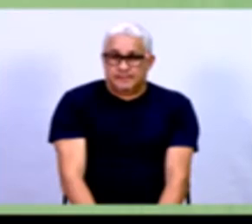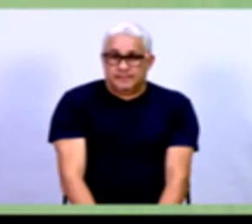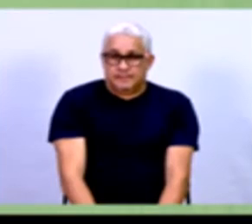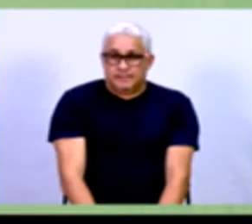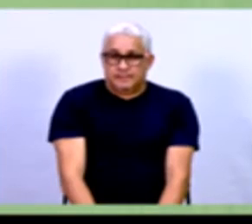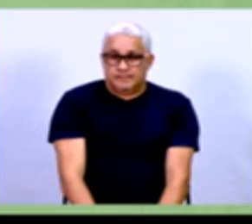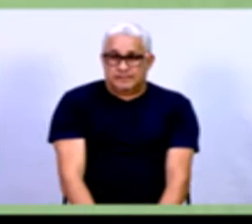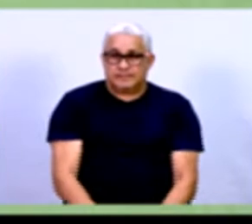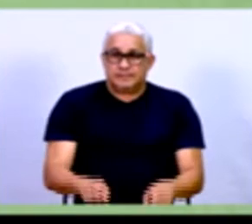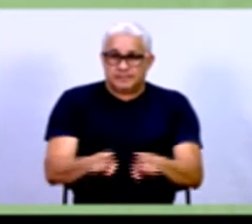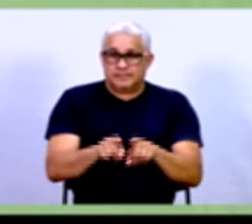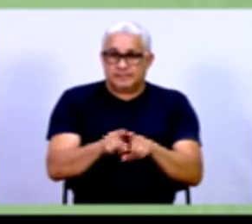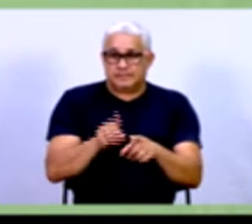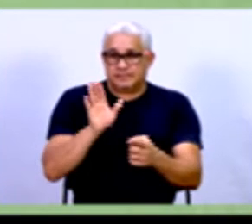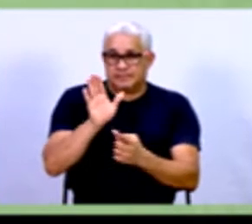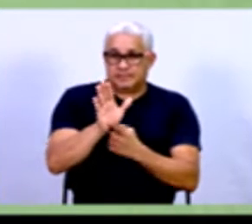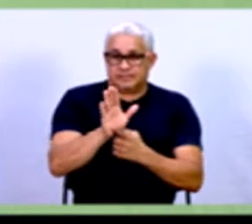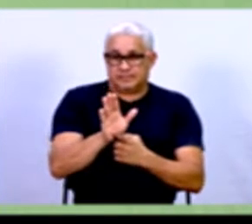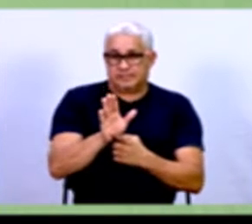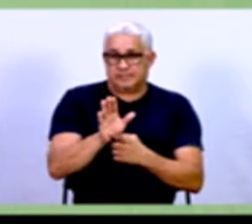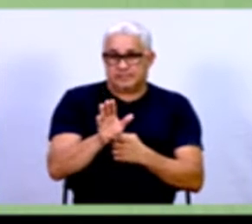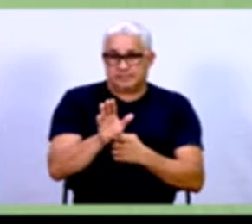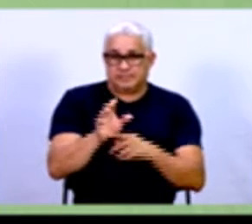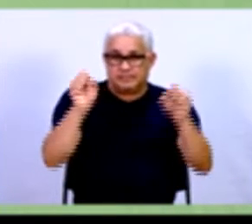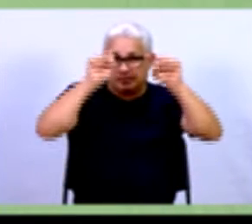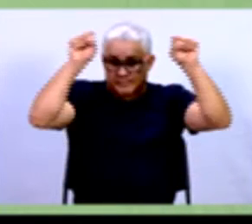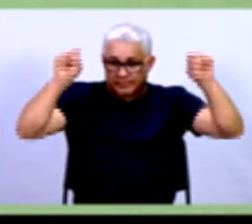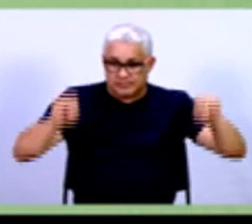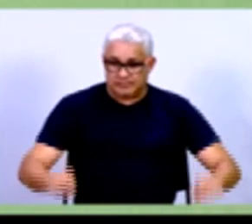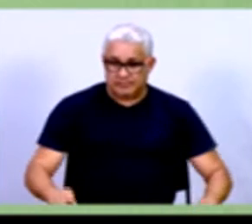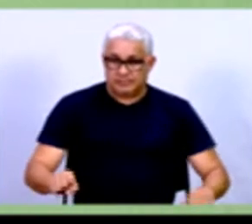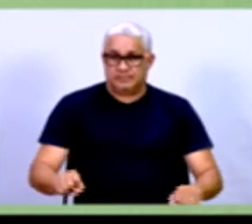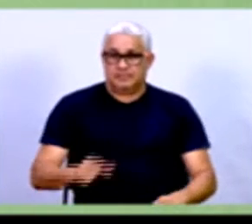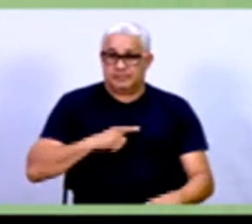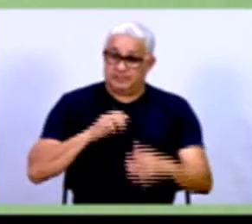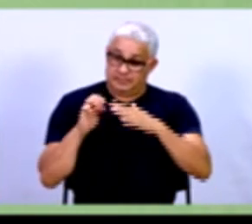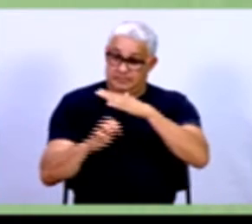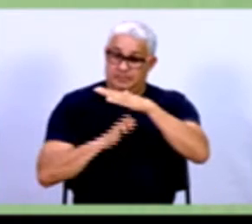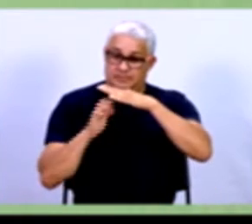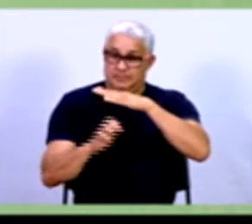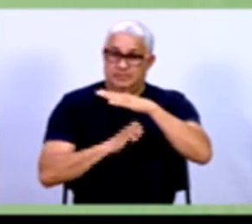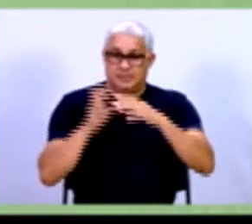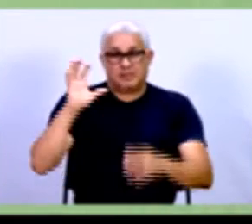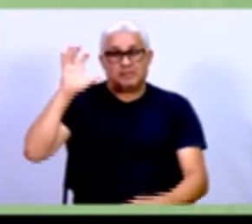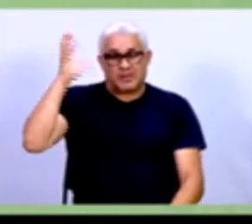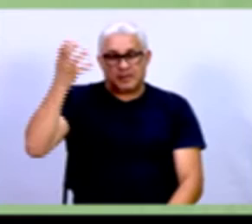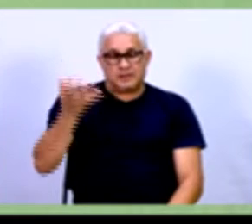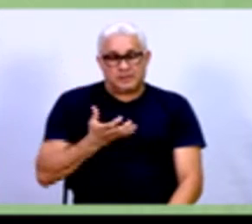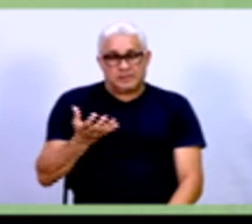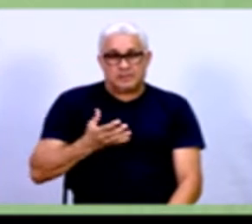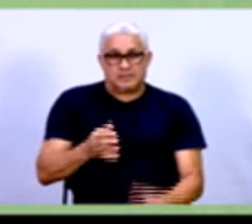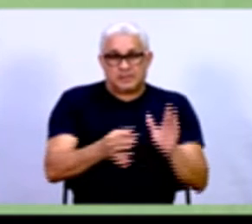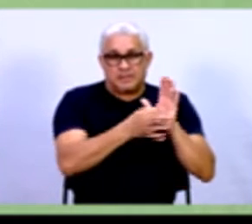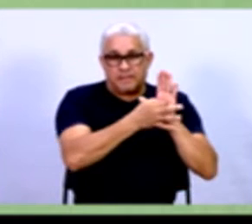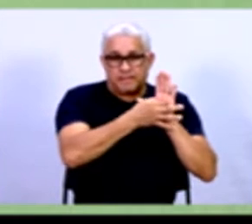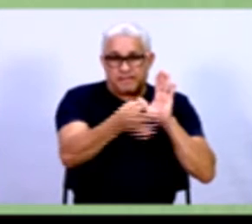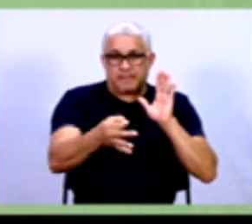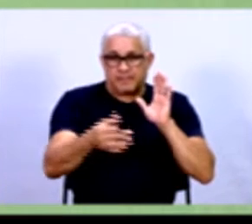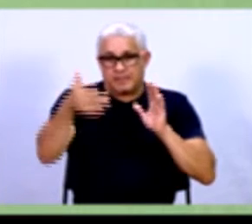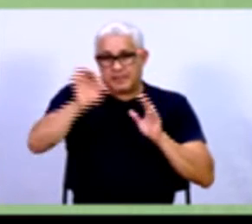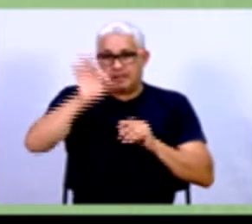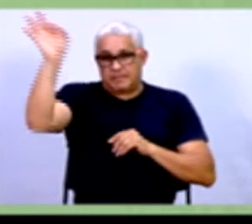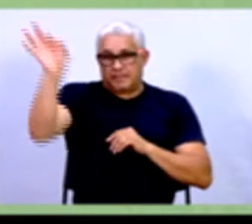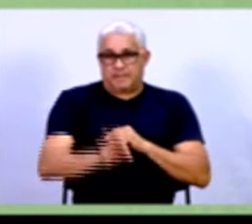E a amostragem probabilística sistemática. Então, nós temos uma empresa que decide que deseja saber a opinião de 10% dos